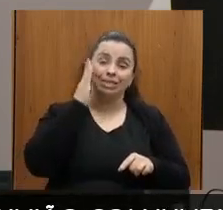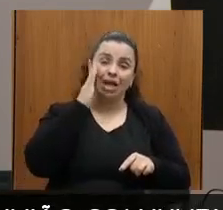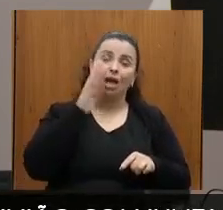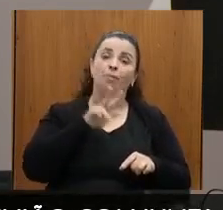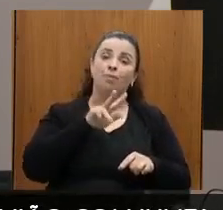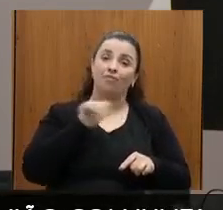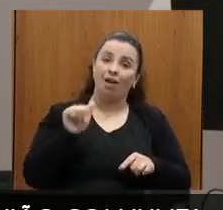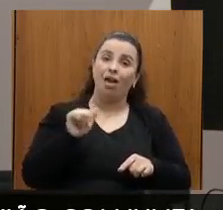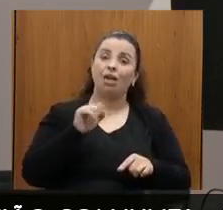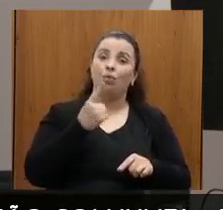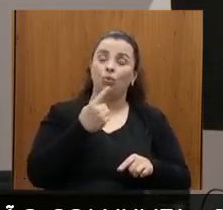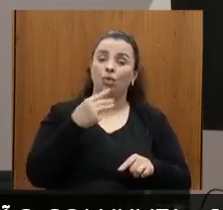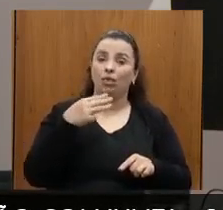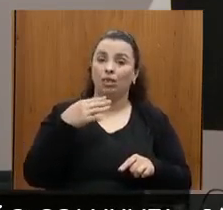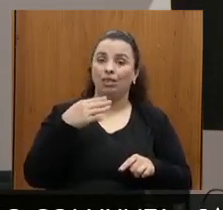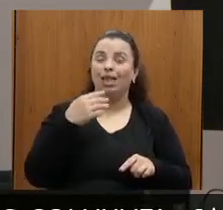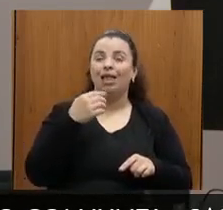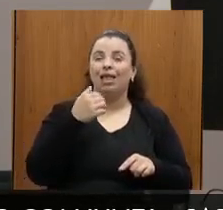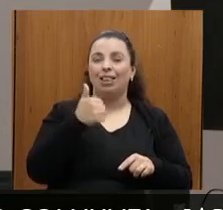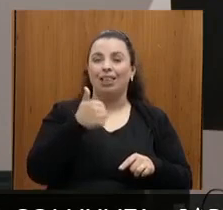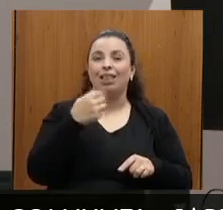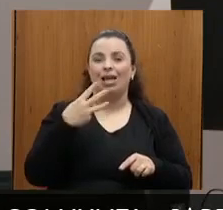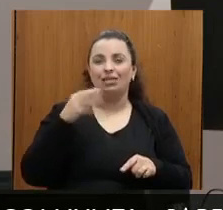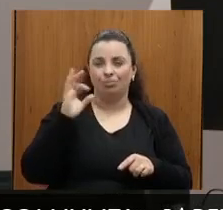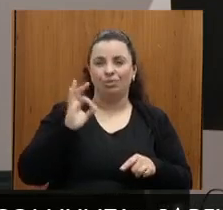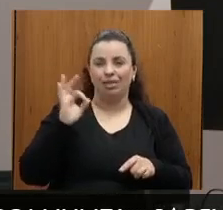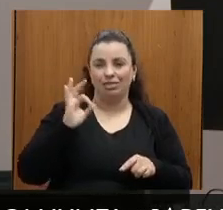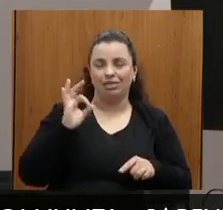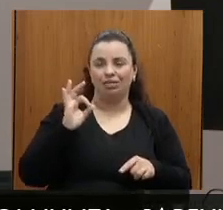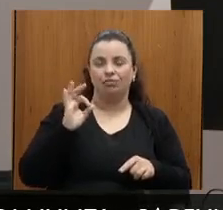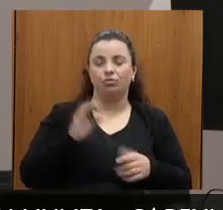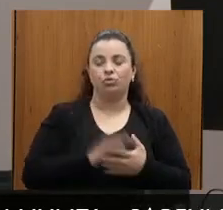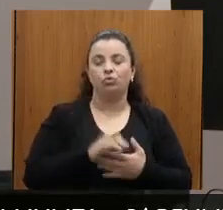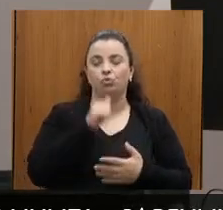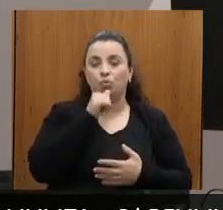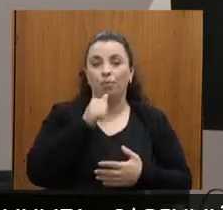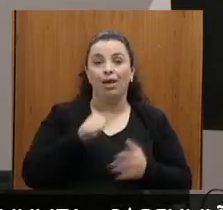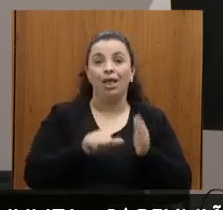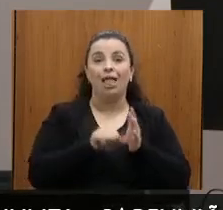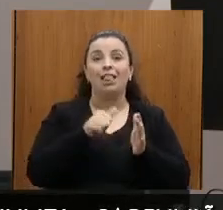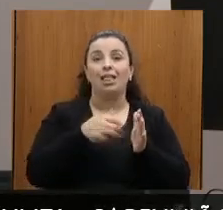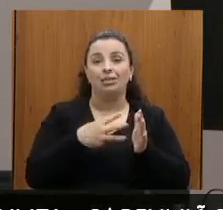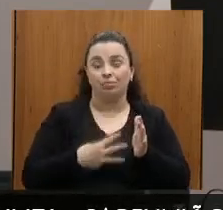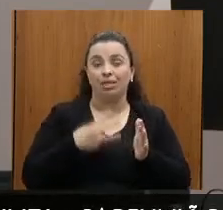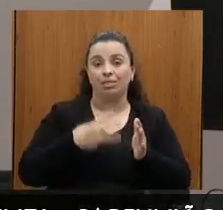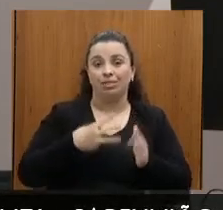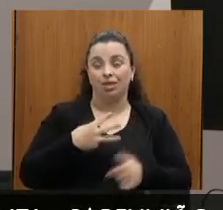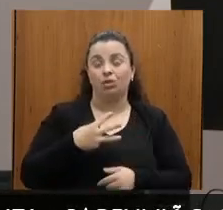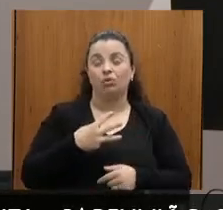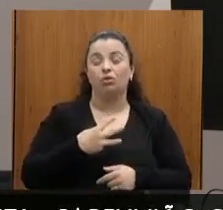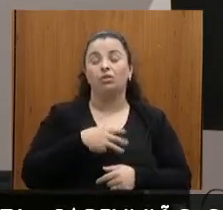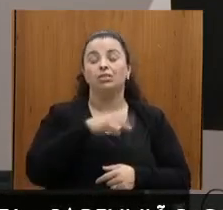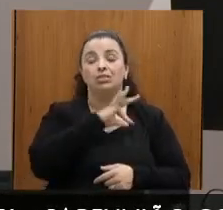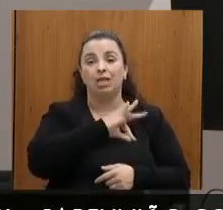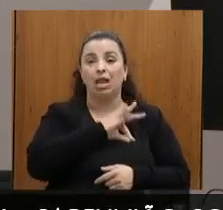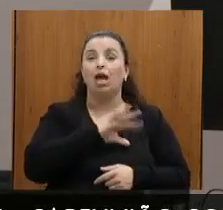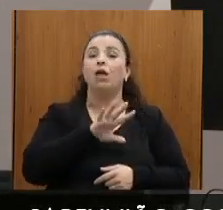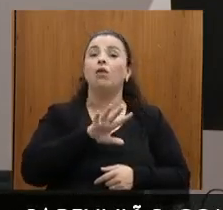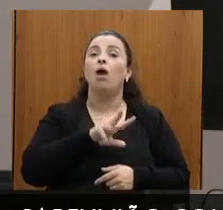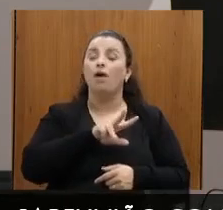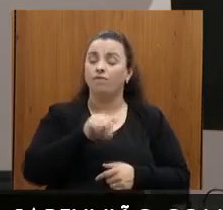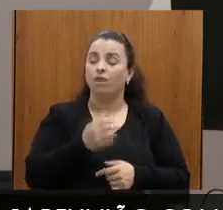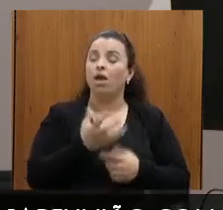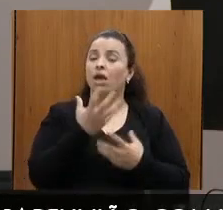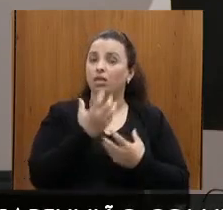nesse ano. Ele está podendo receber e planejar, porque num passado muito